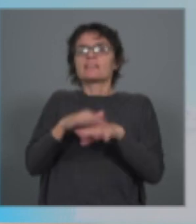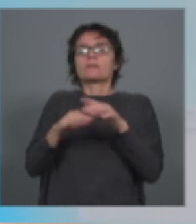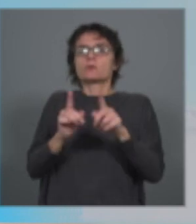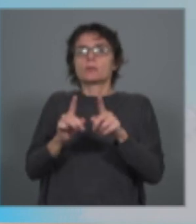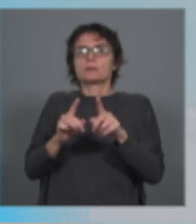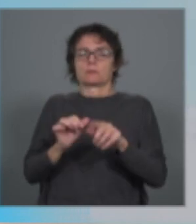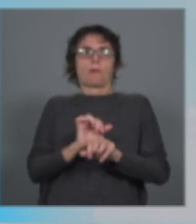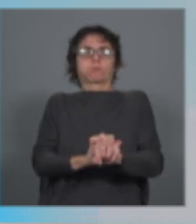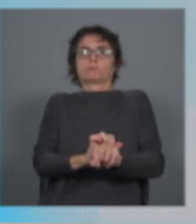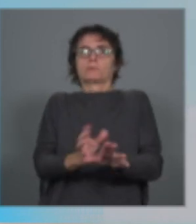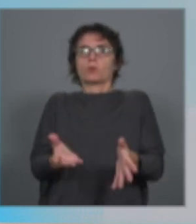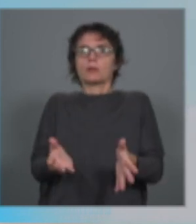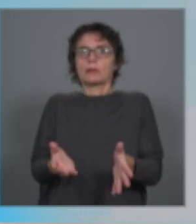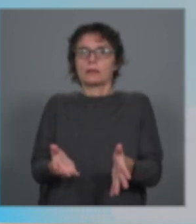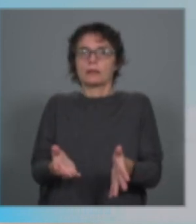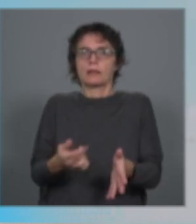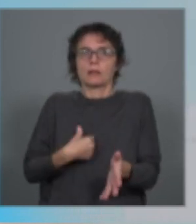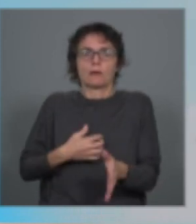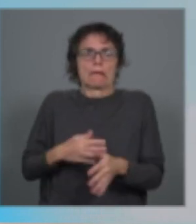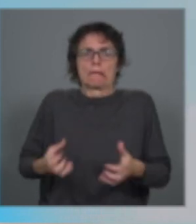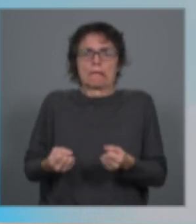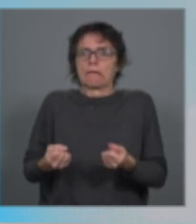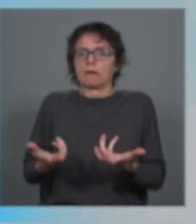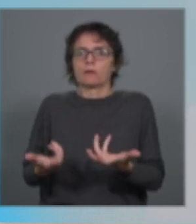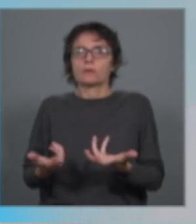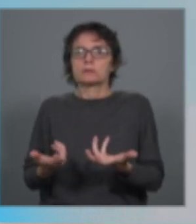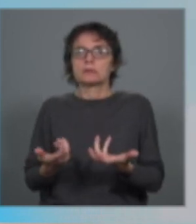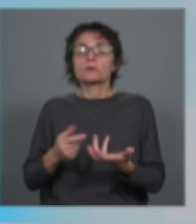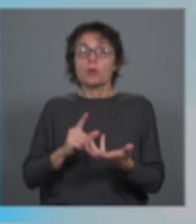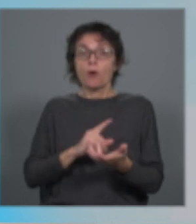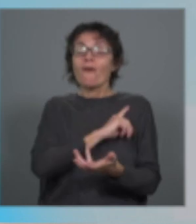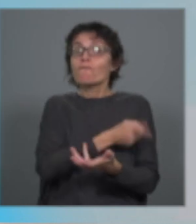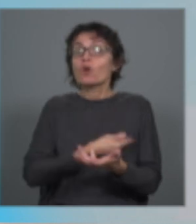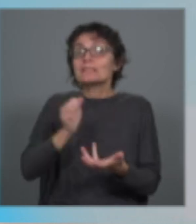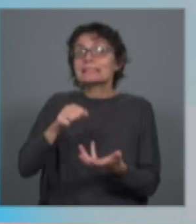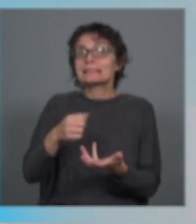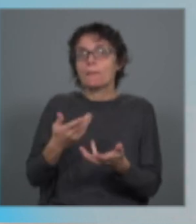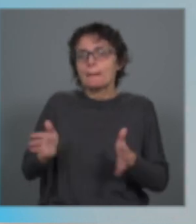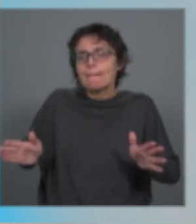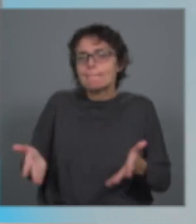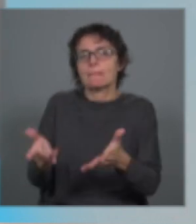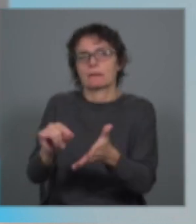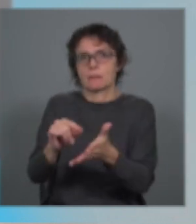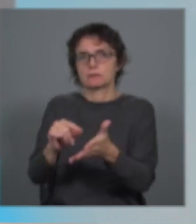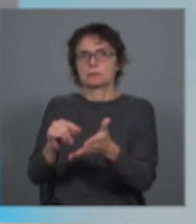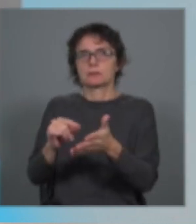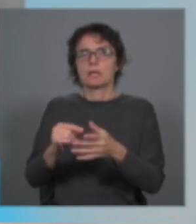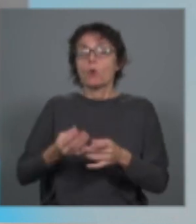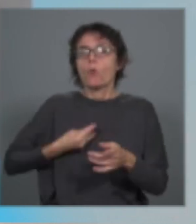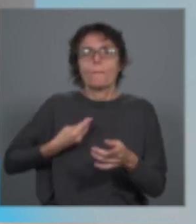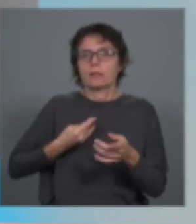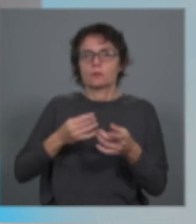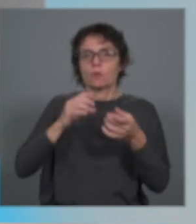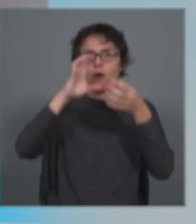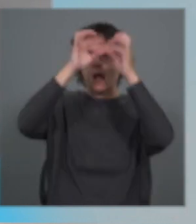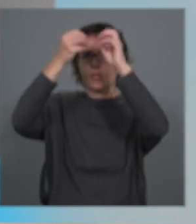medo vive da irracionalidade e reforça a irracionalidade. E, portanto, quando se mete medo